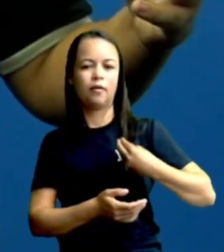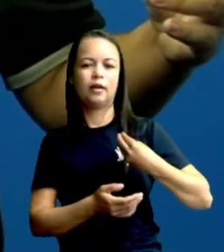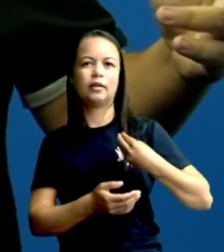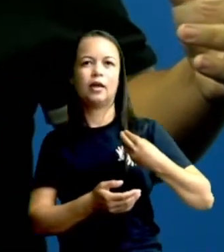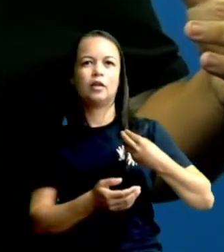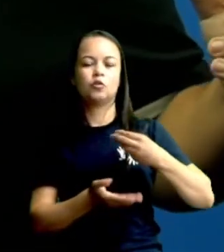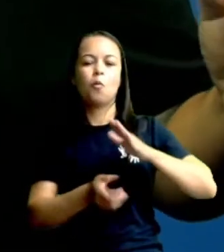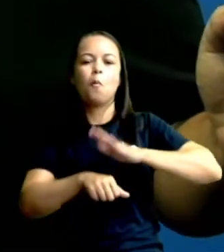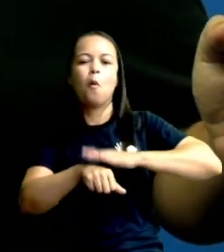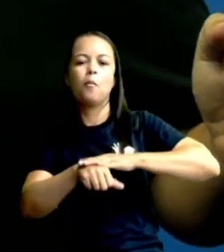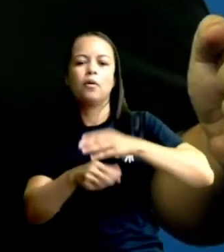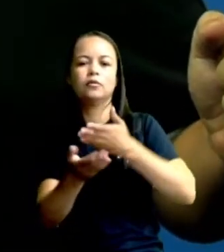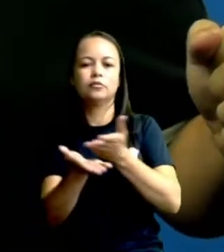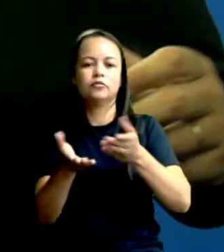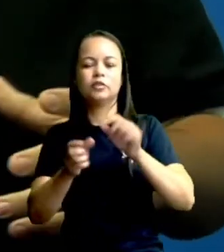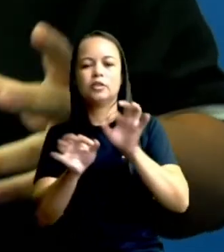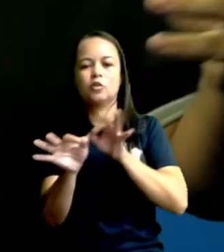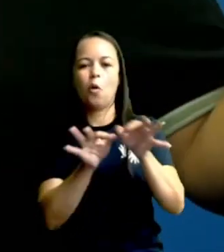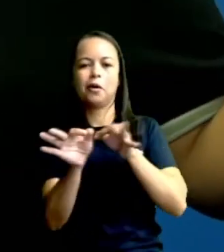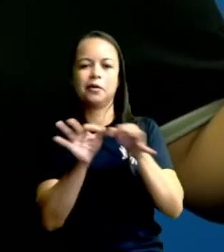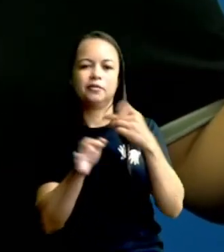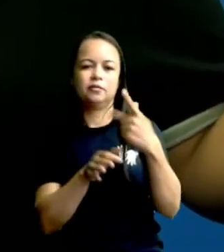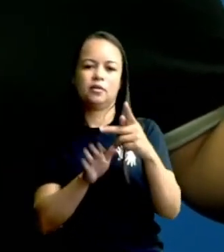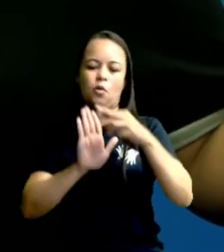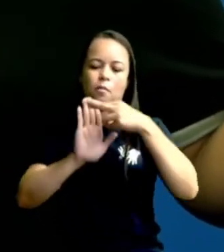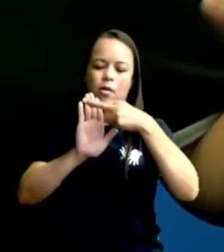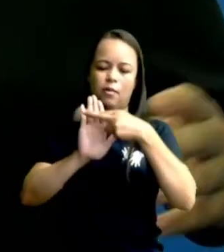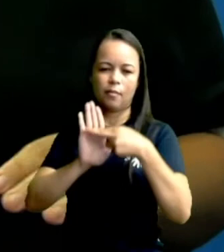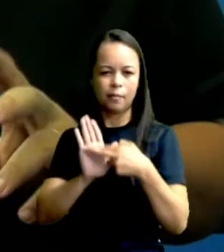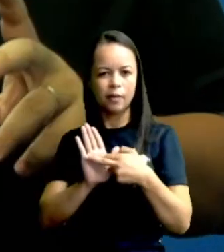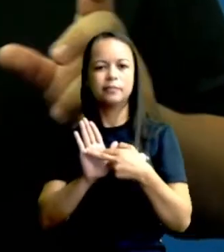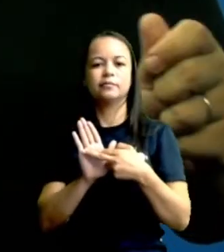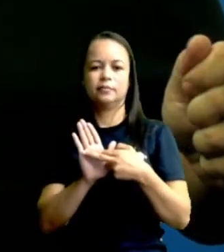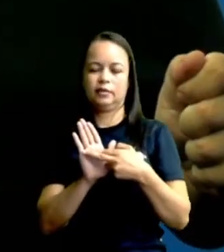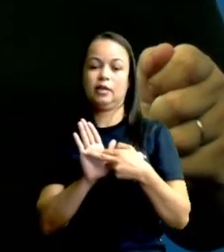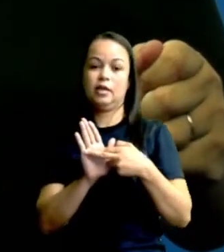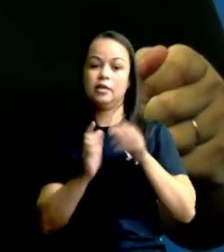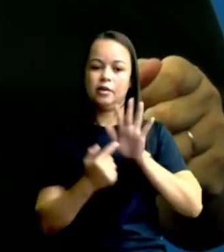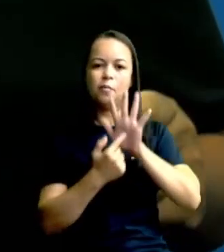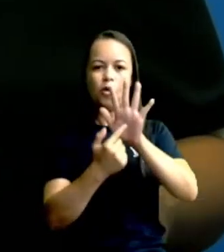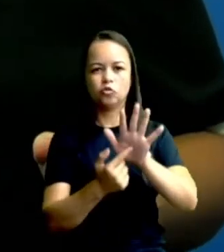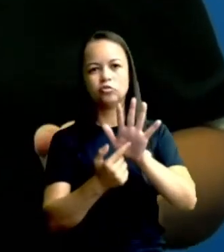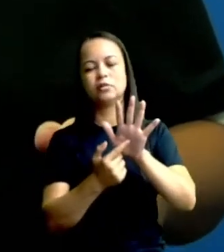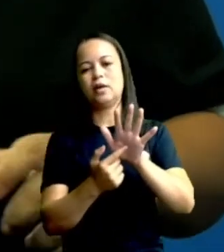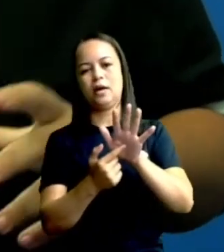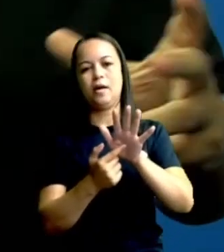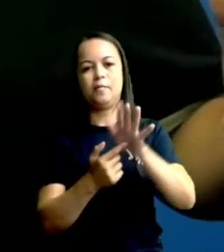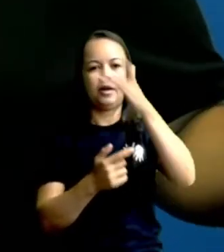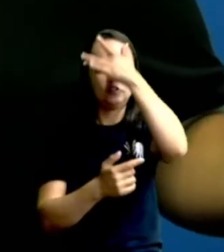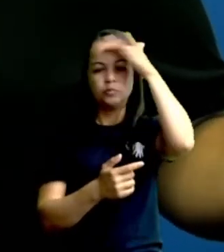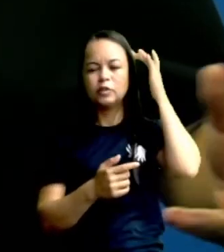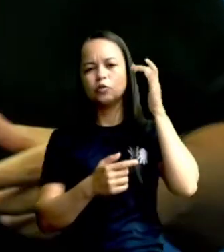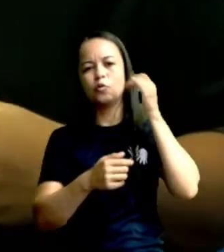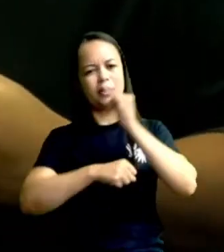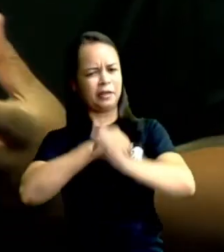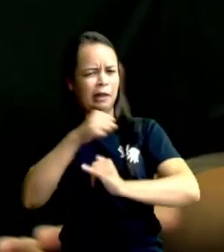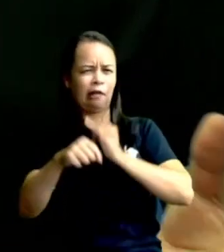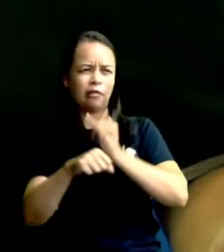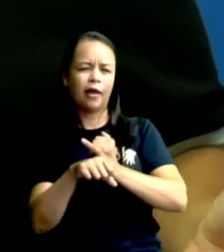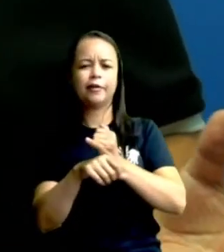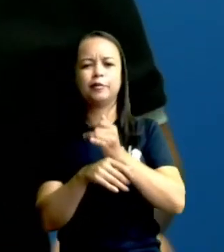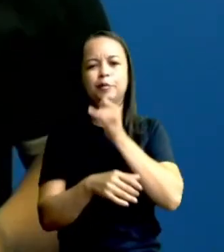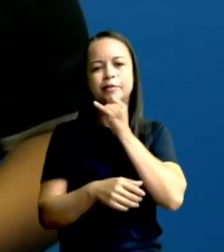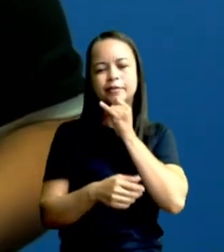você elaborar aquela sua receita e passar para o público, né? Postar na internet para os